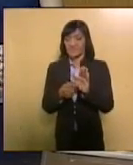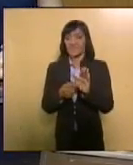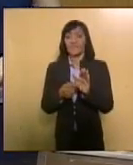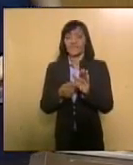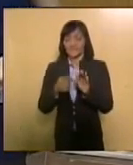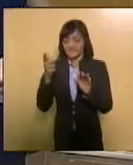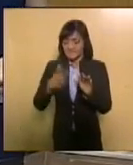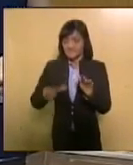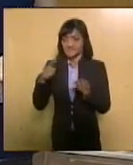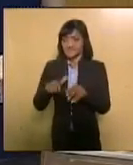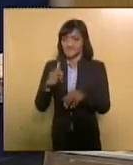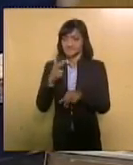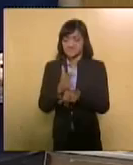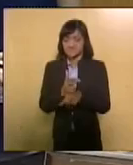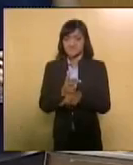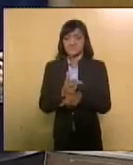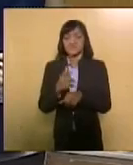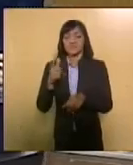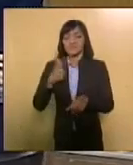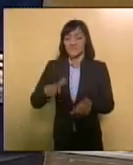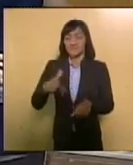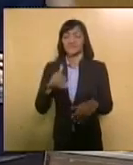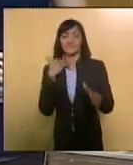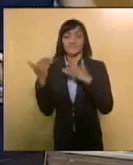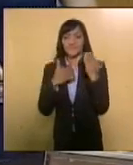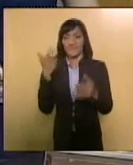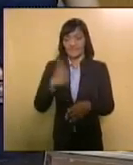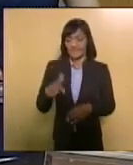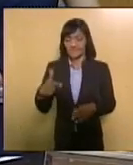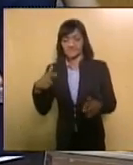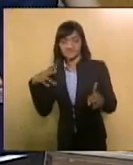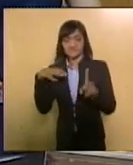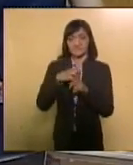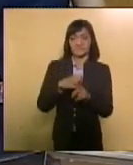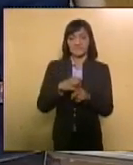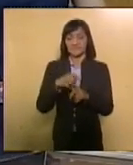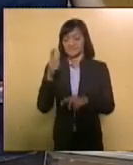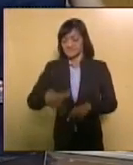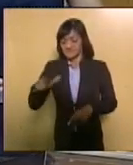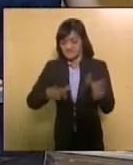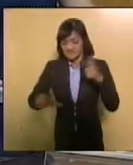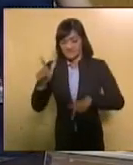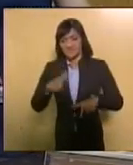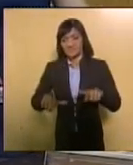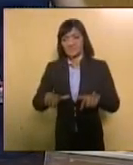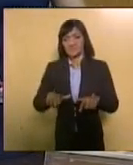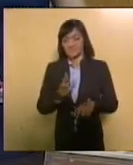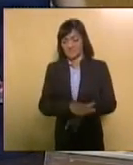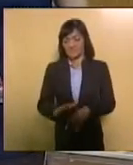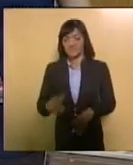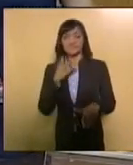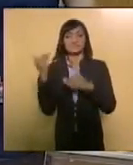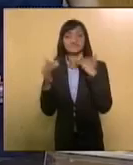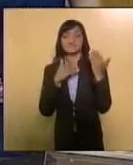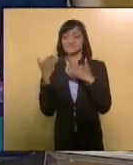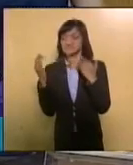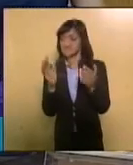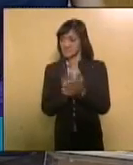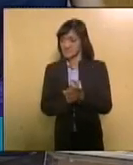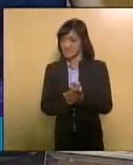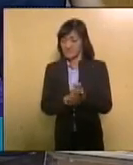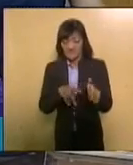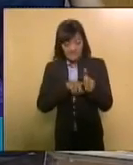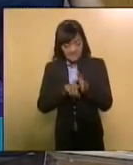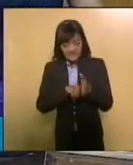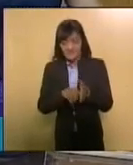vamos ter mais homicídios vai haver mais suicídios mais acidentes fatais mais crianças mortas acidentalmente existem vários estudos